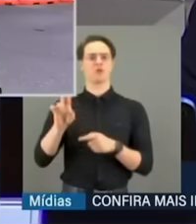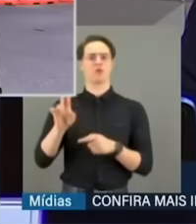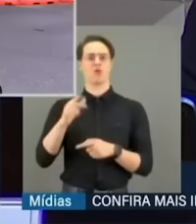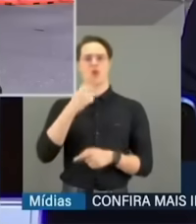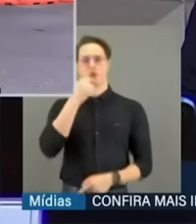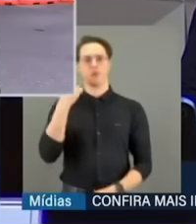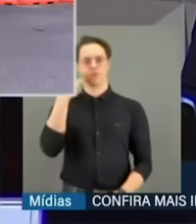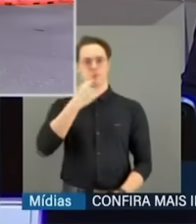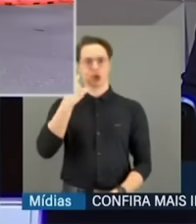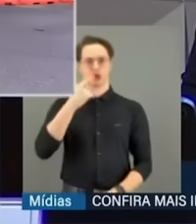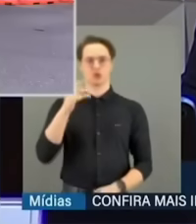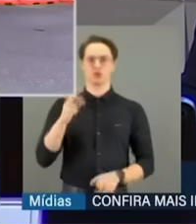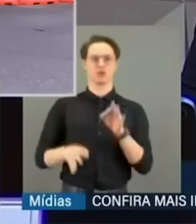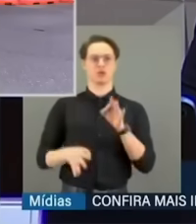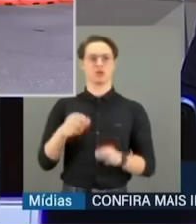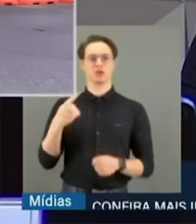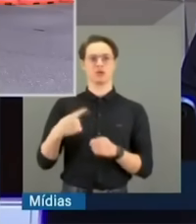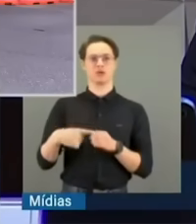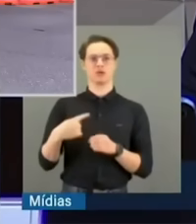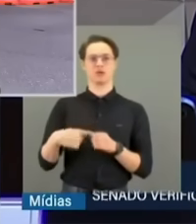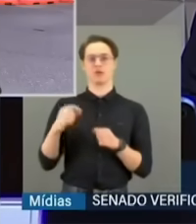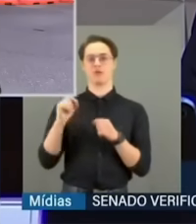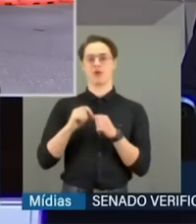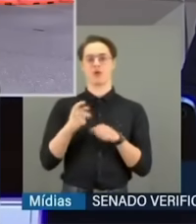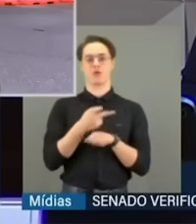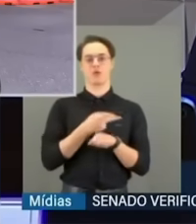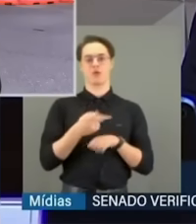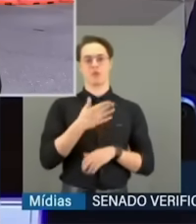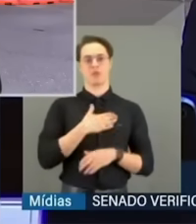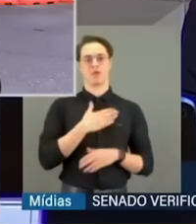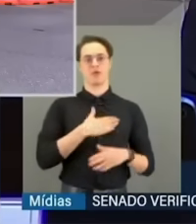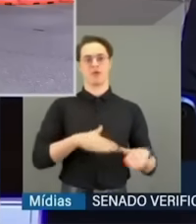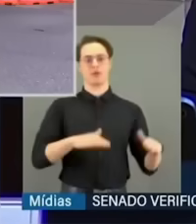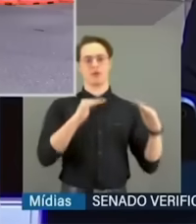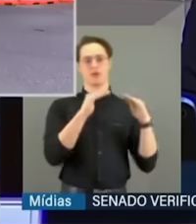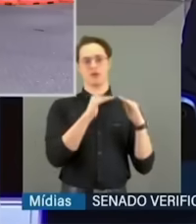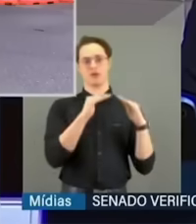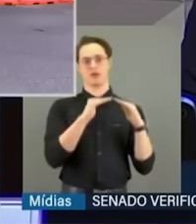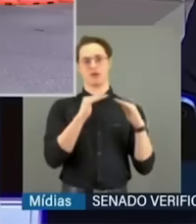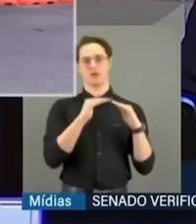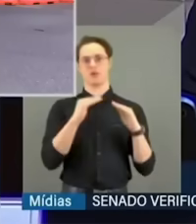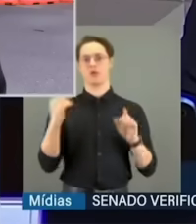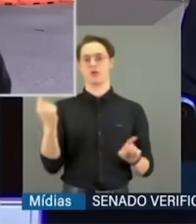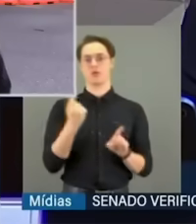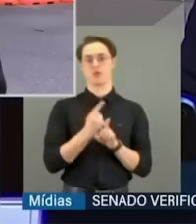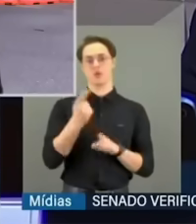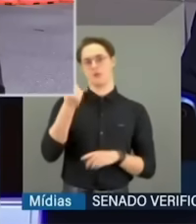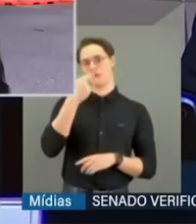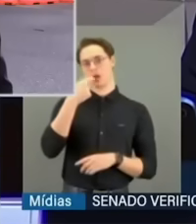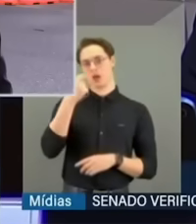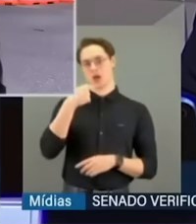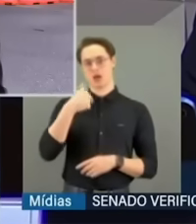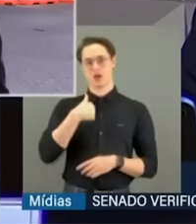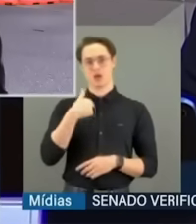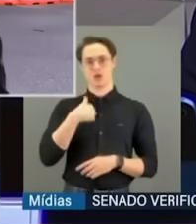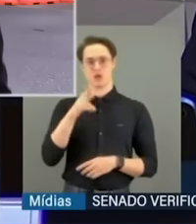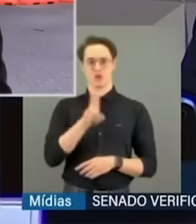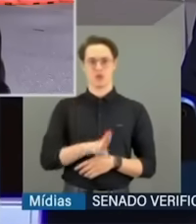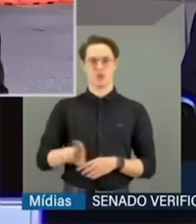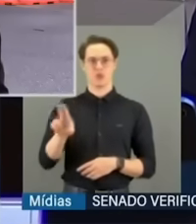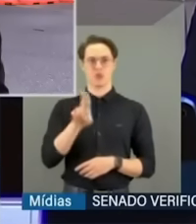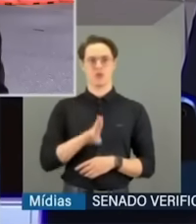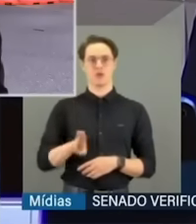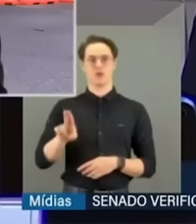da Defesa sobre a confiabilidade das urnas eletrônicas no ano passado para o TSE foi todo